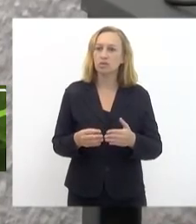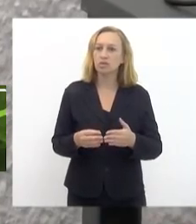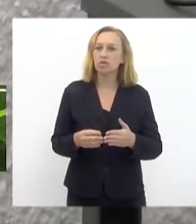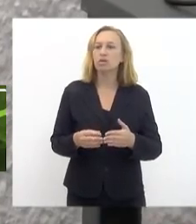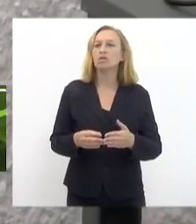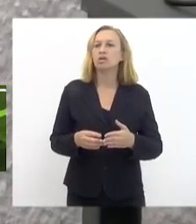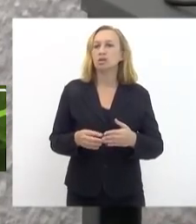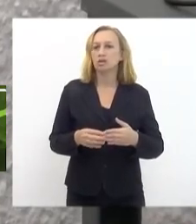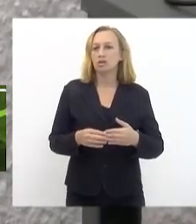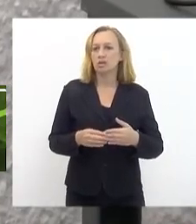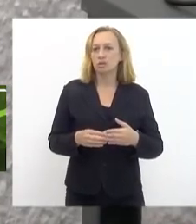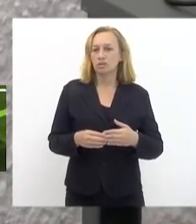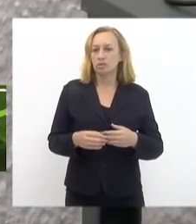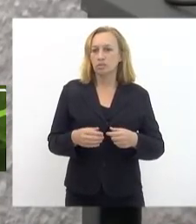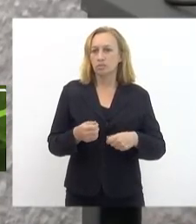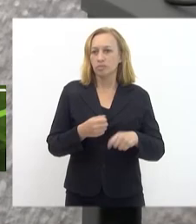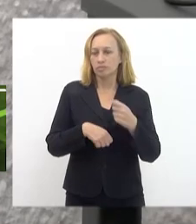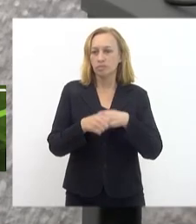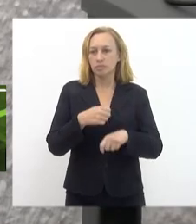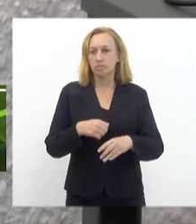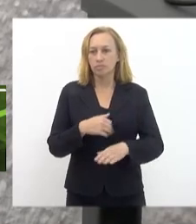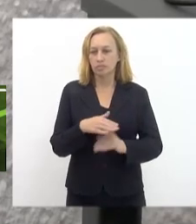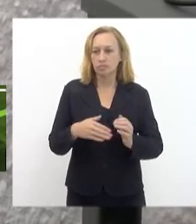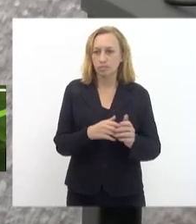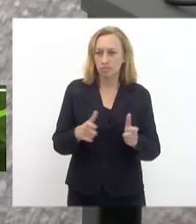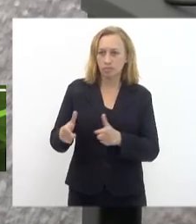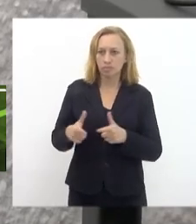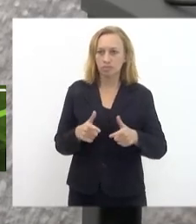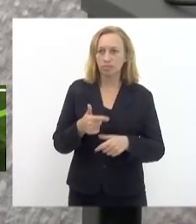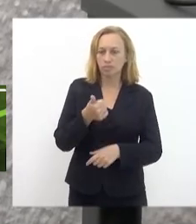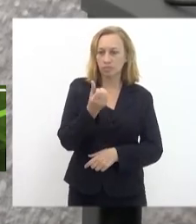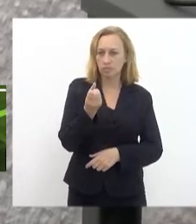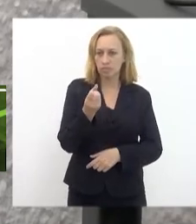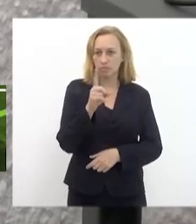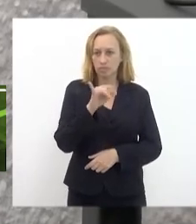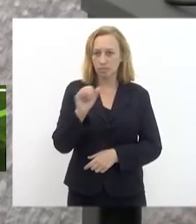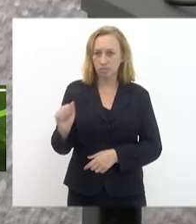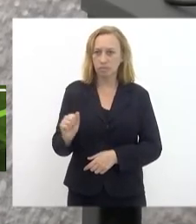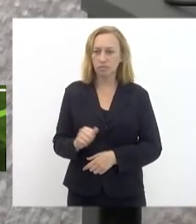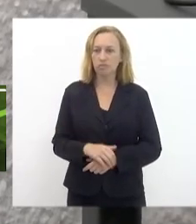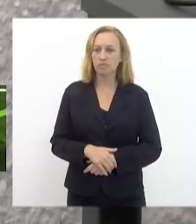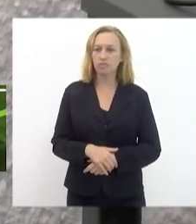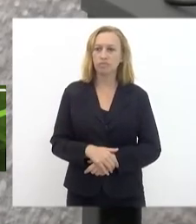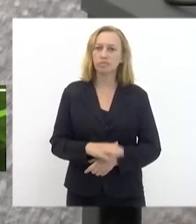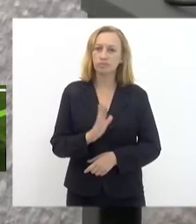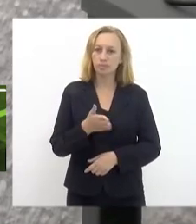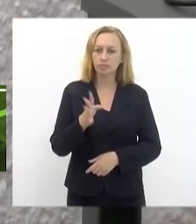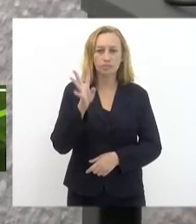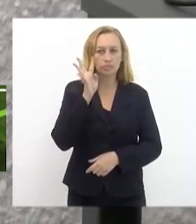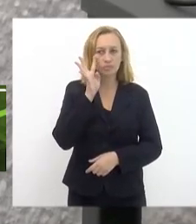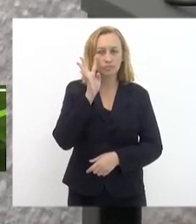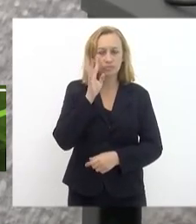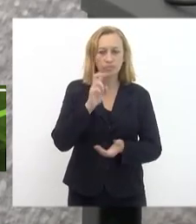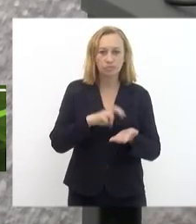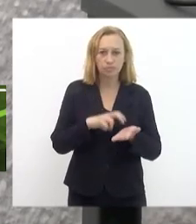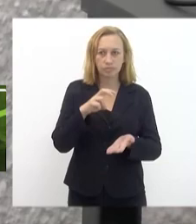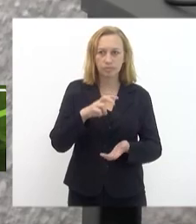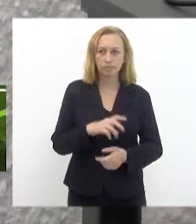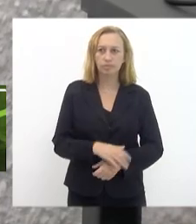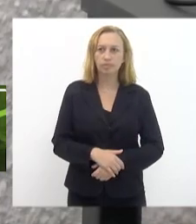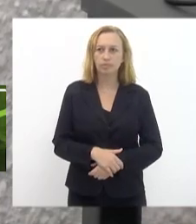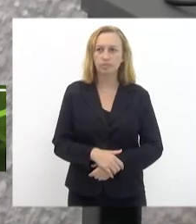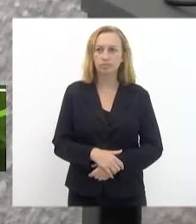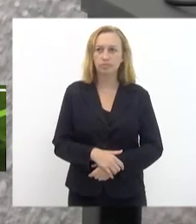levamos a nossa estrutura administrativa e nós ficamos lá 16 dias já na quarta-feira de manhã